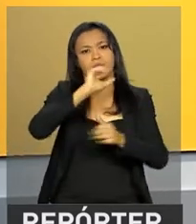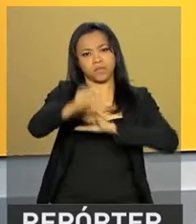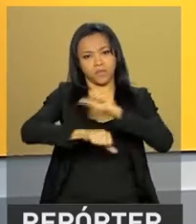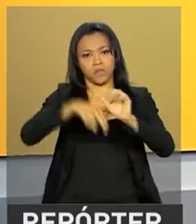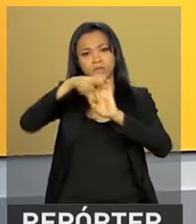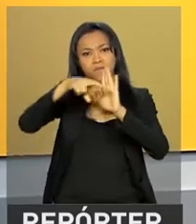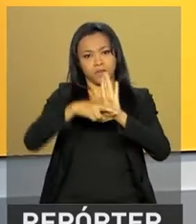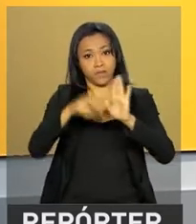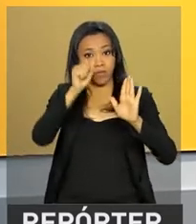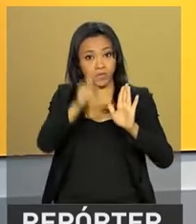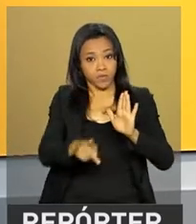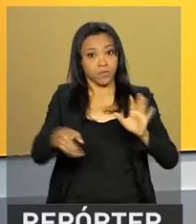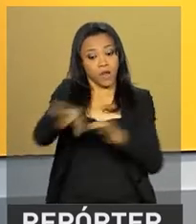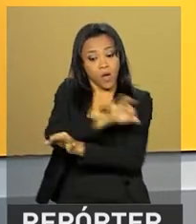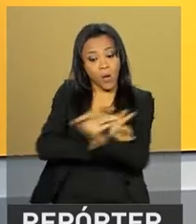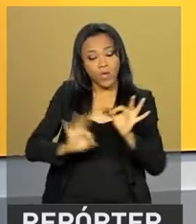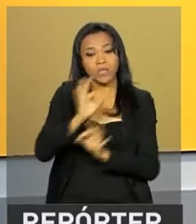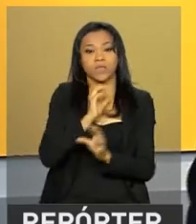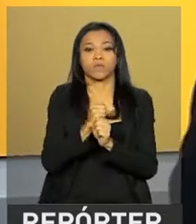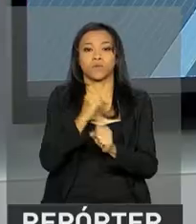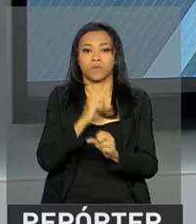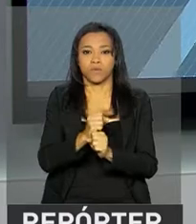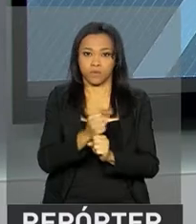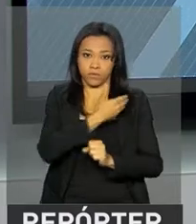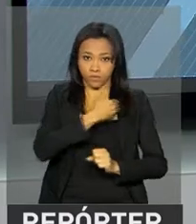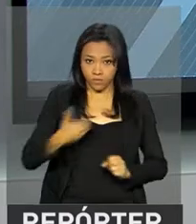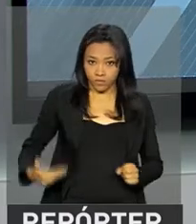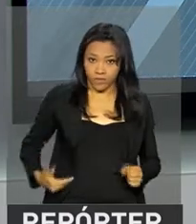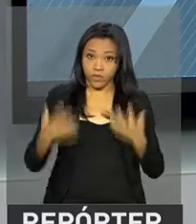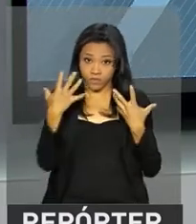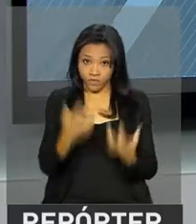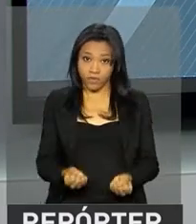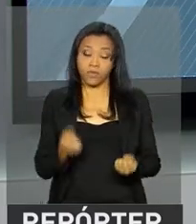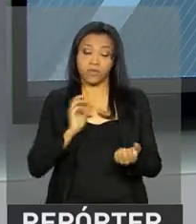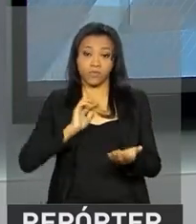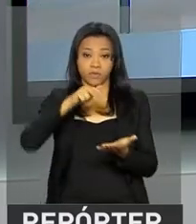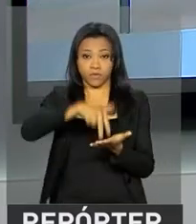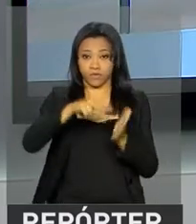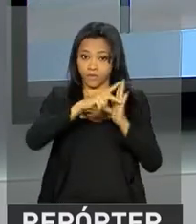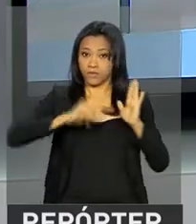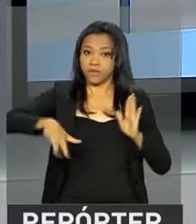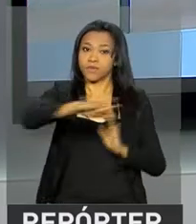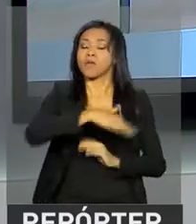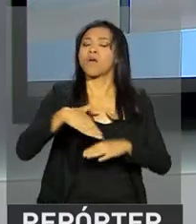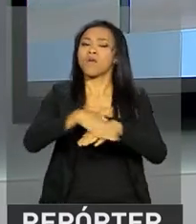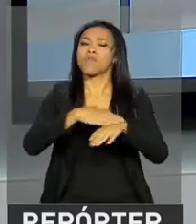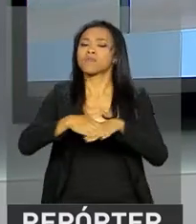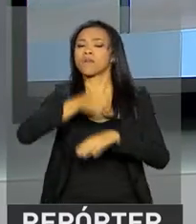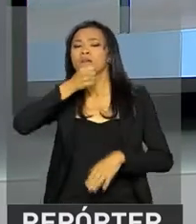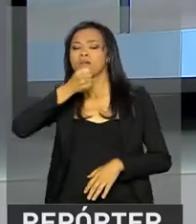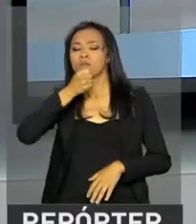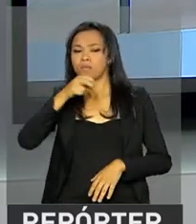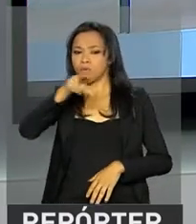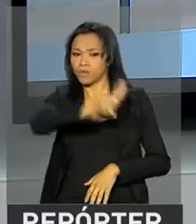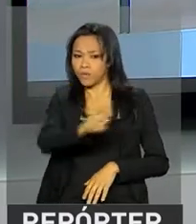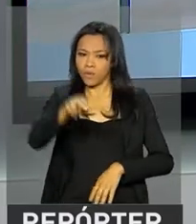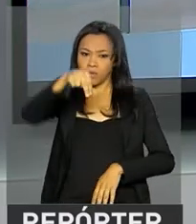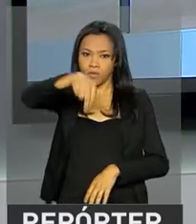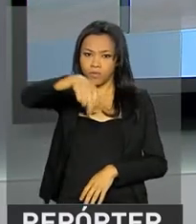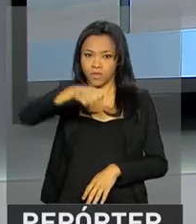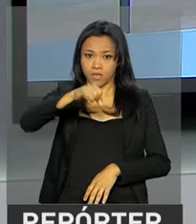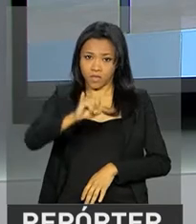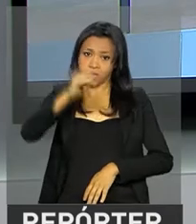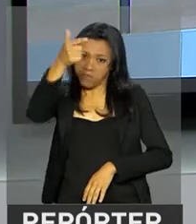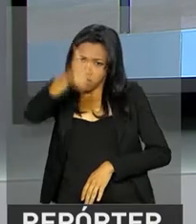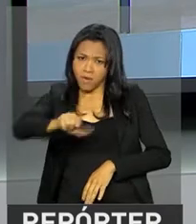para reorganizar as contas públicas. Vamos então ao Palácio Planalto conversar ao vivo com o repórter Ney Pereira, que tem mais informações